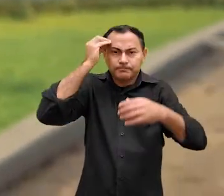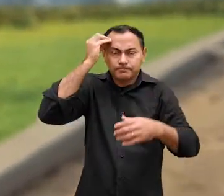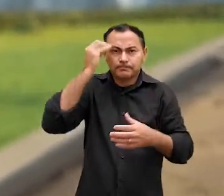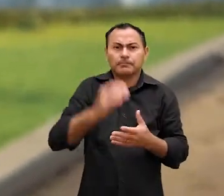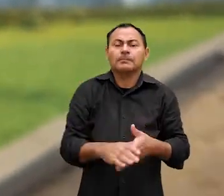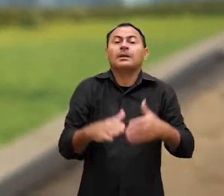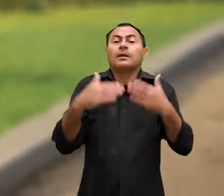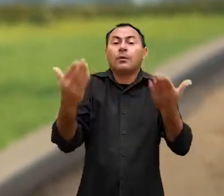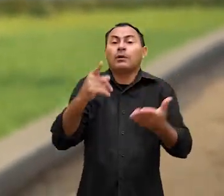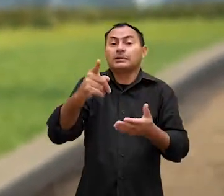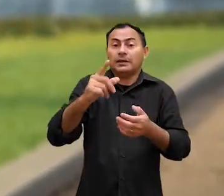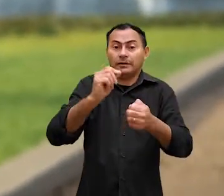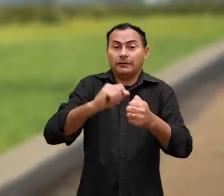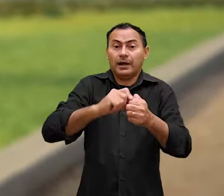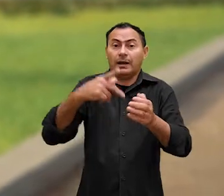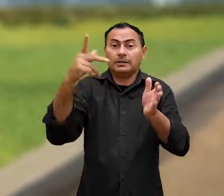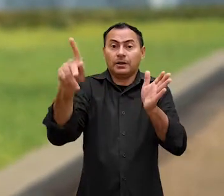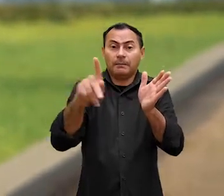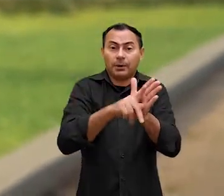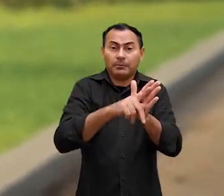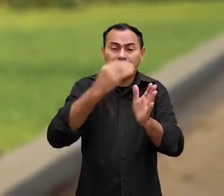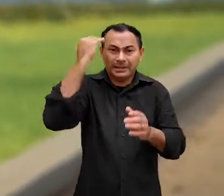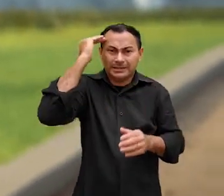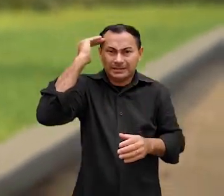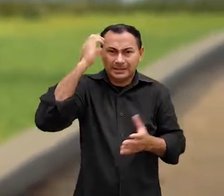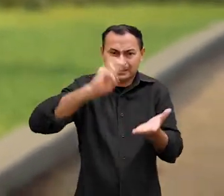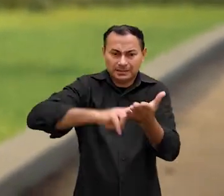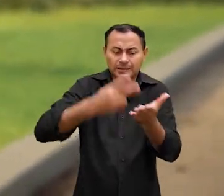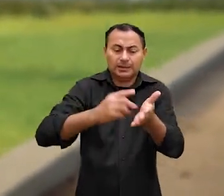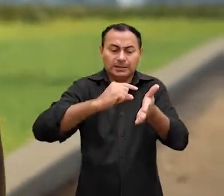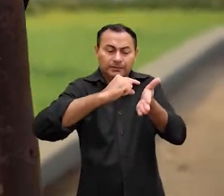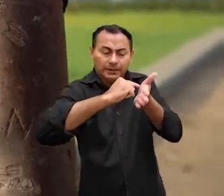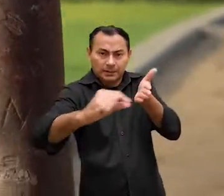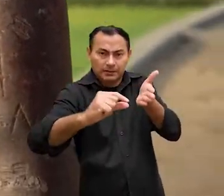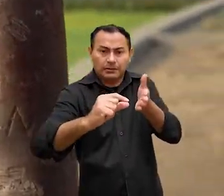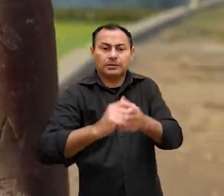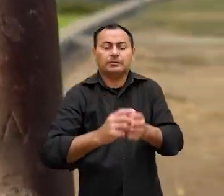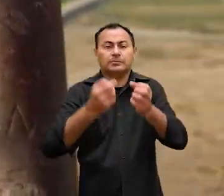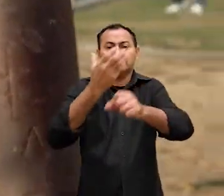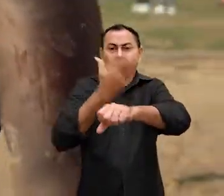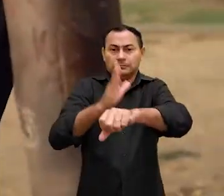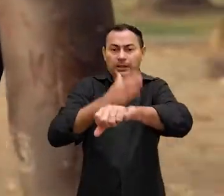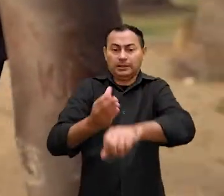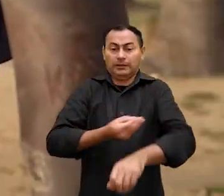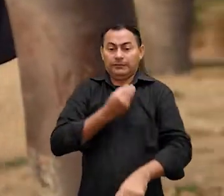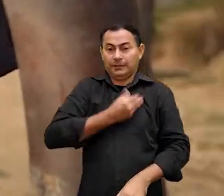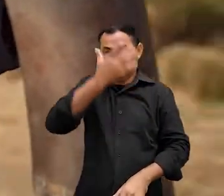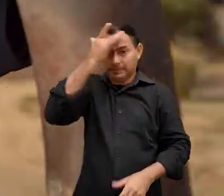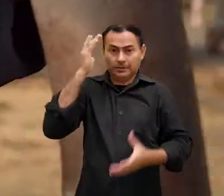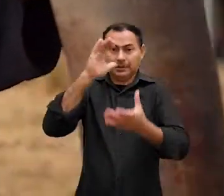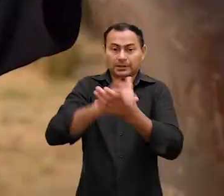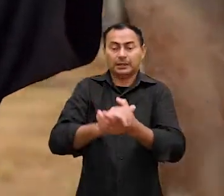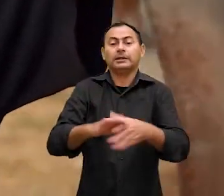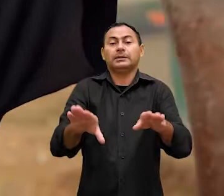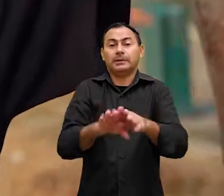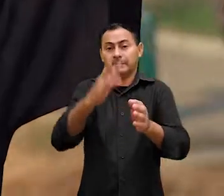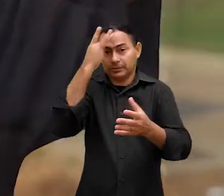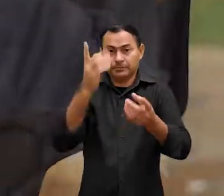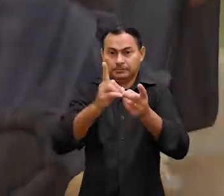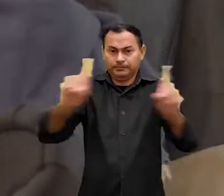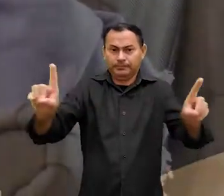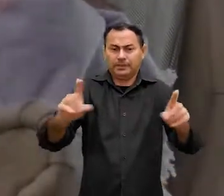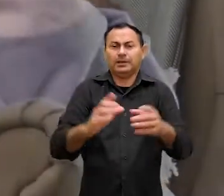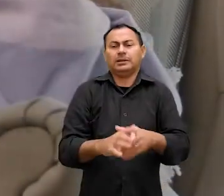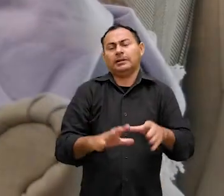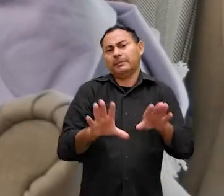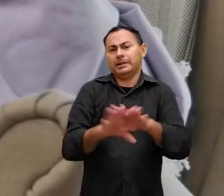ela. Enquanto você faz sua própria interpretação destes versículos e os aplica na vida de pessoas casadas e divorciadas